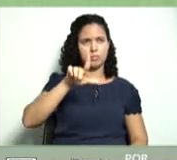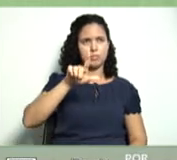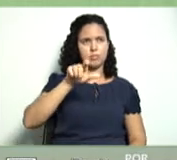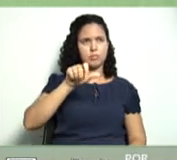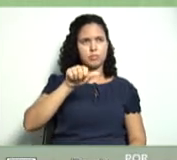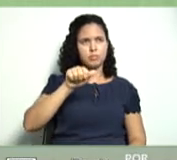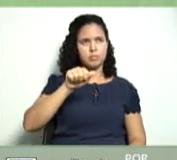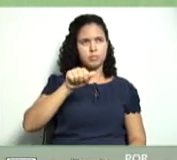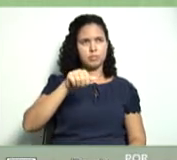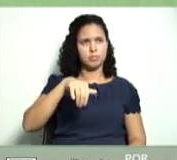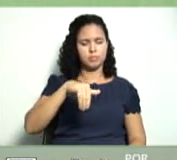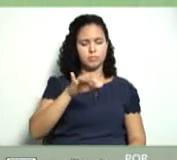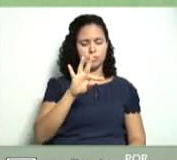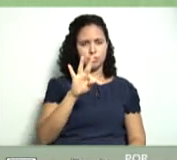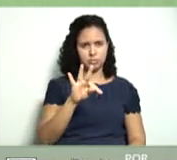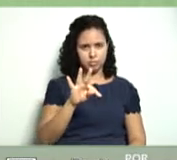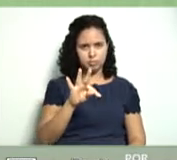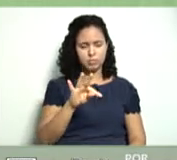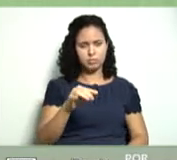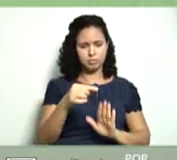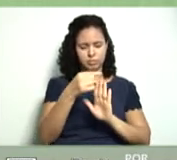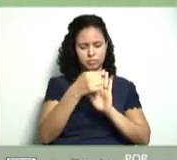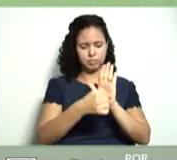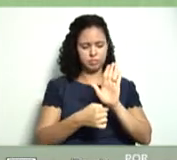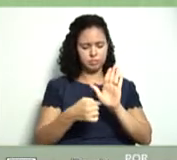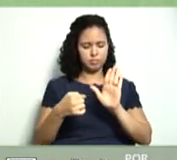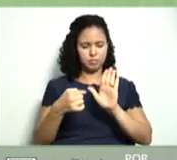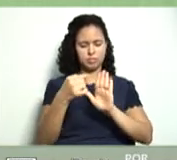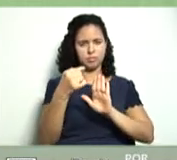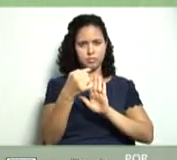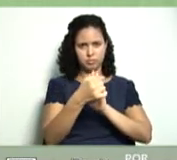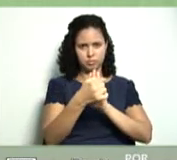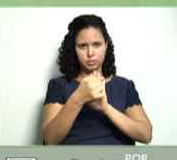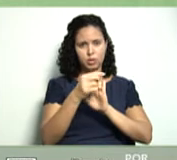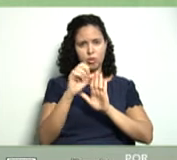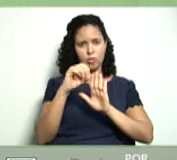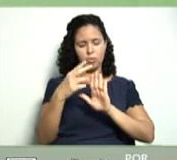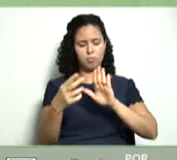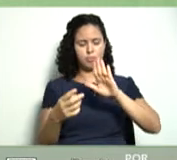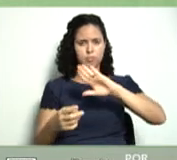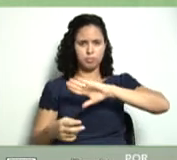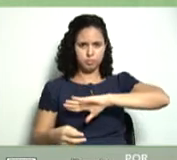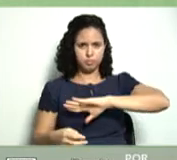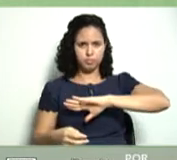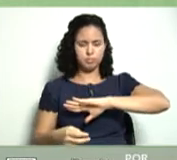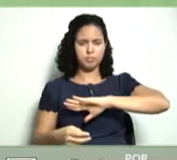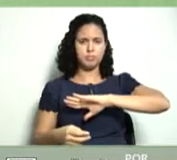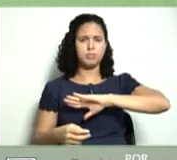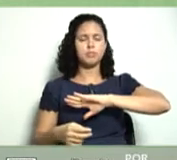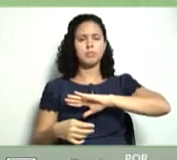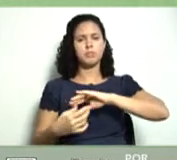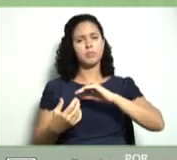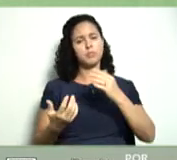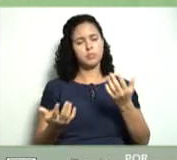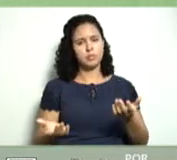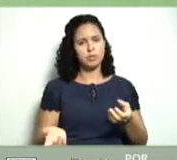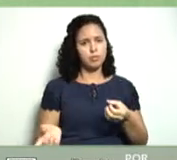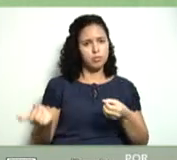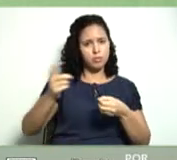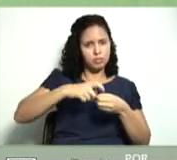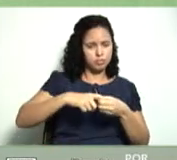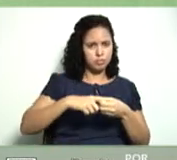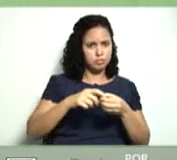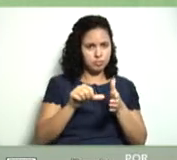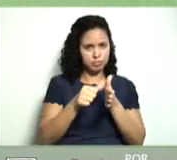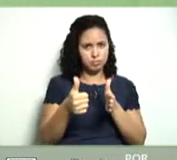recurso de orientação paisagem retrato só que quando retorna à equipe do país a página inicial some o